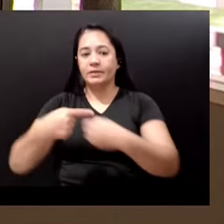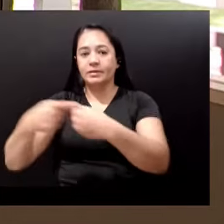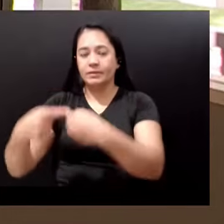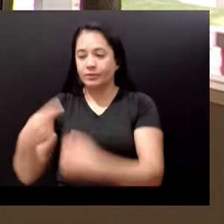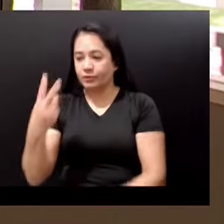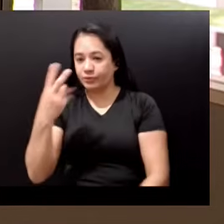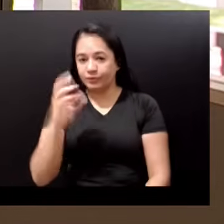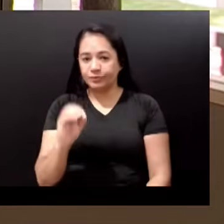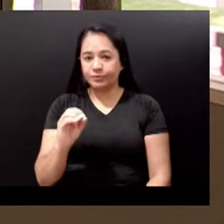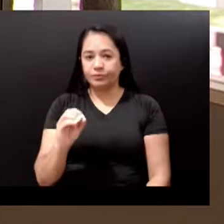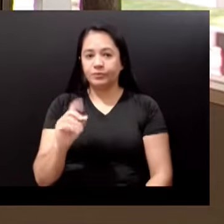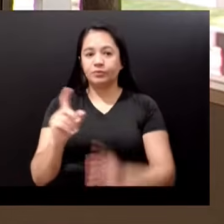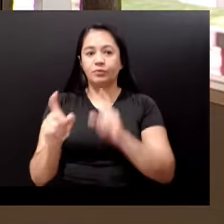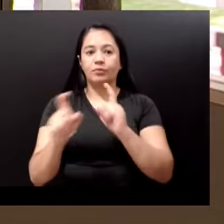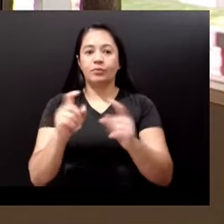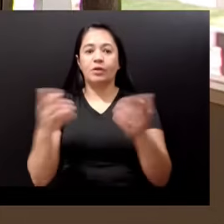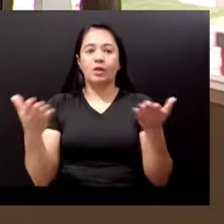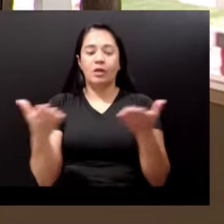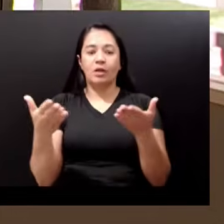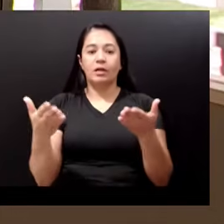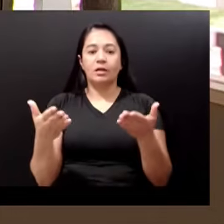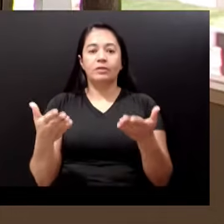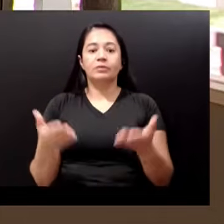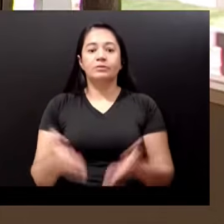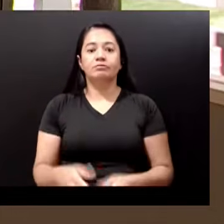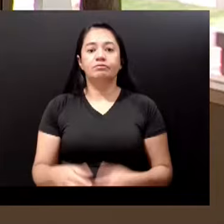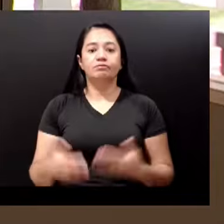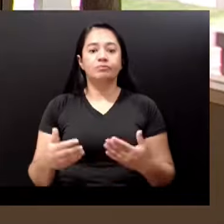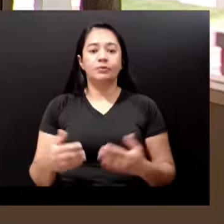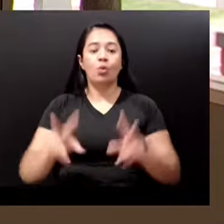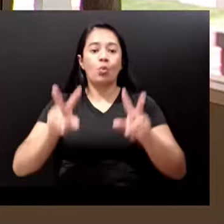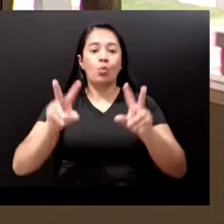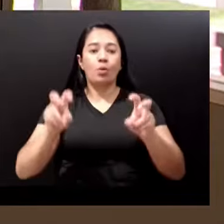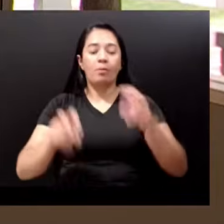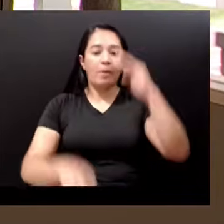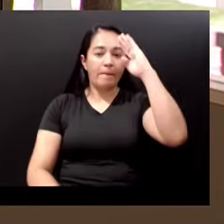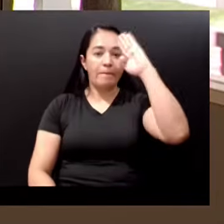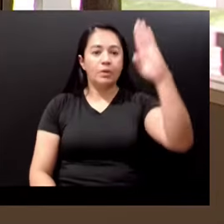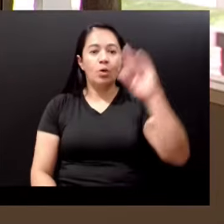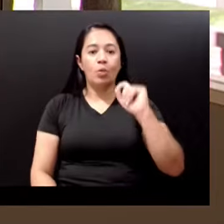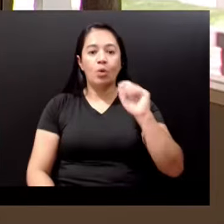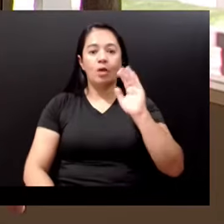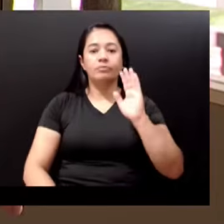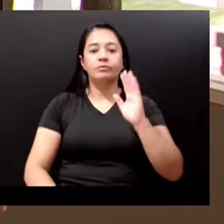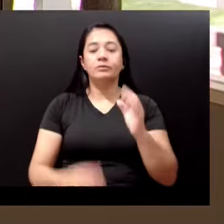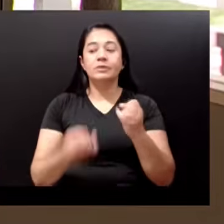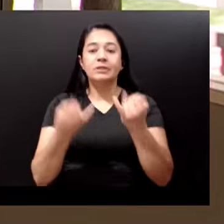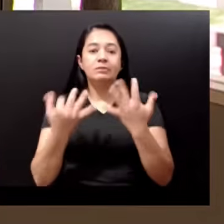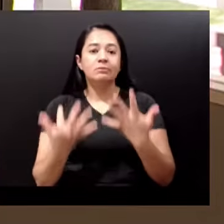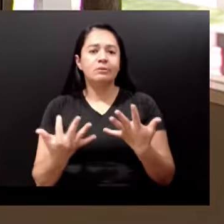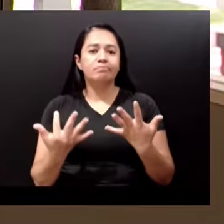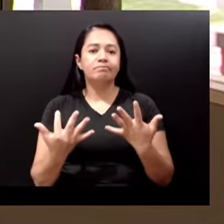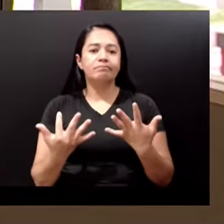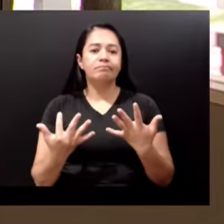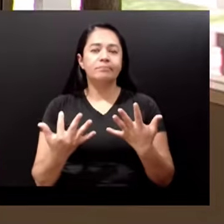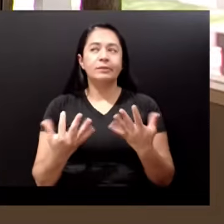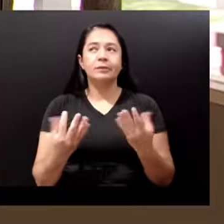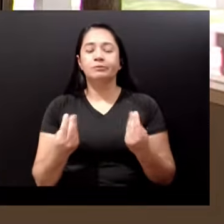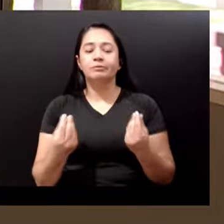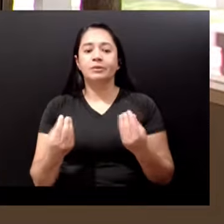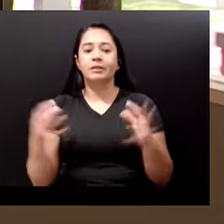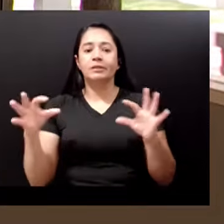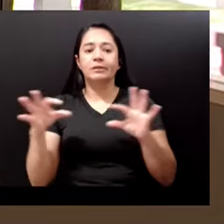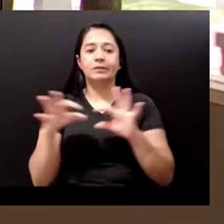foi extraordinária e o tema principal foi tratar de situações ligadas à